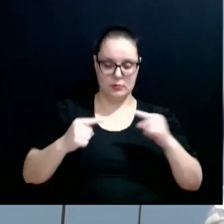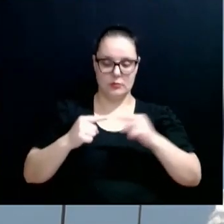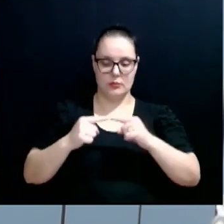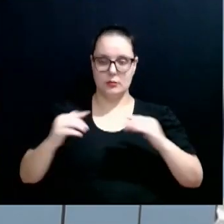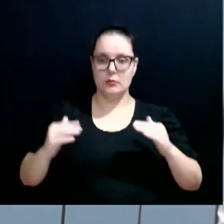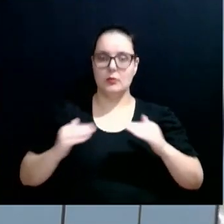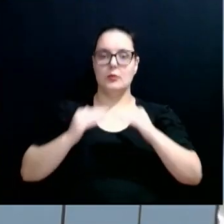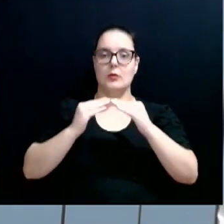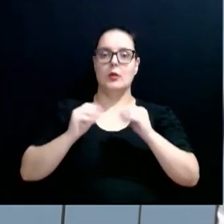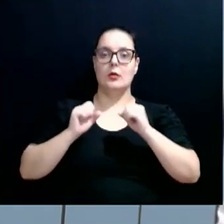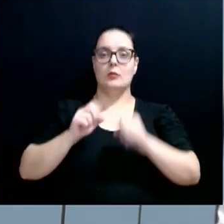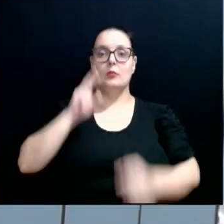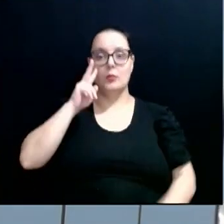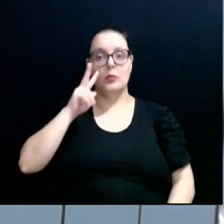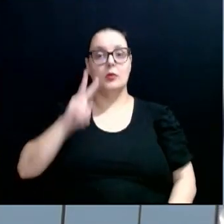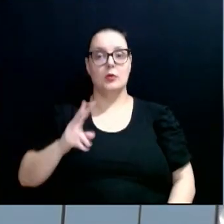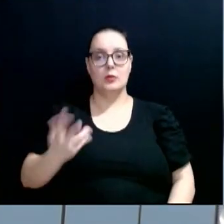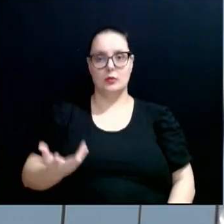aí